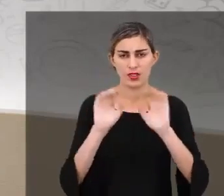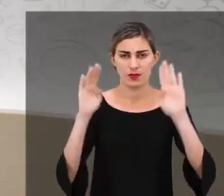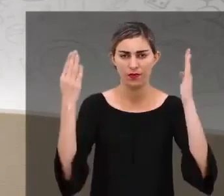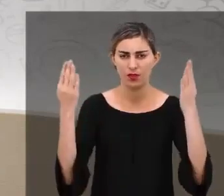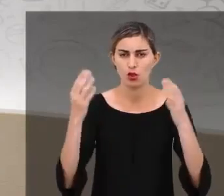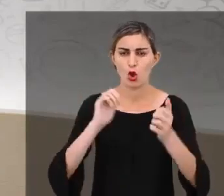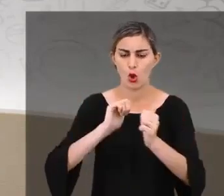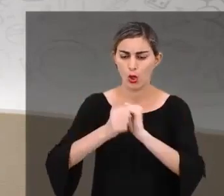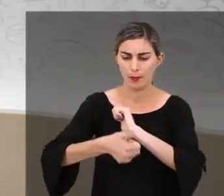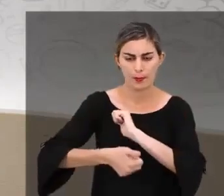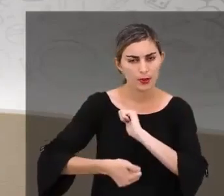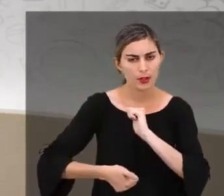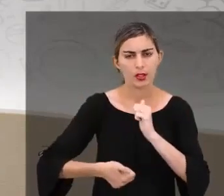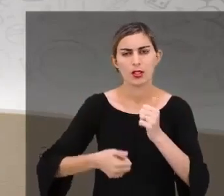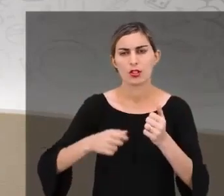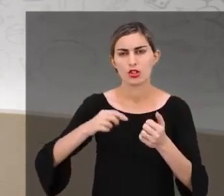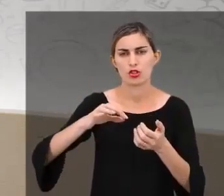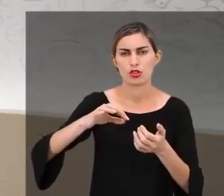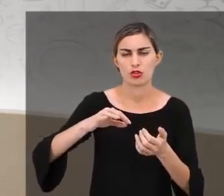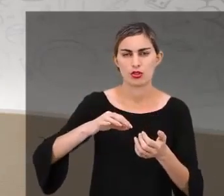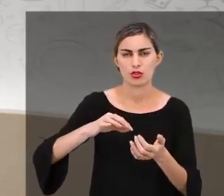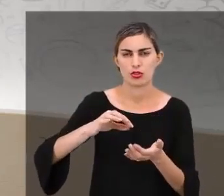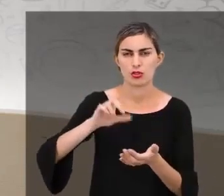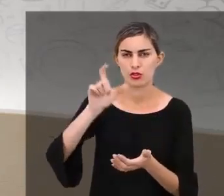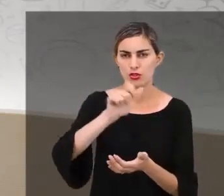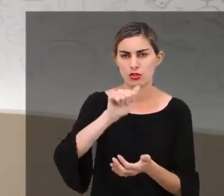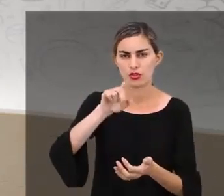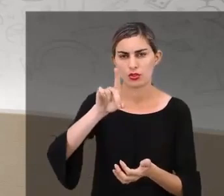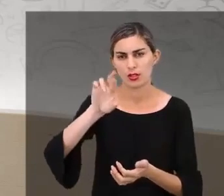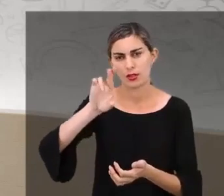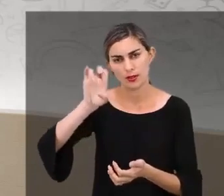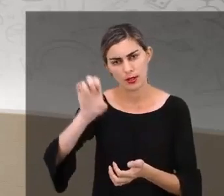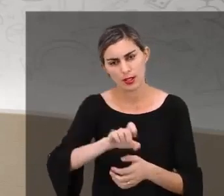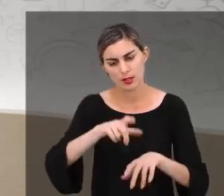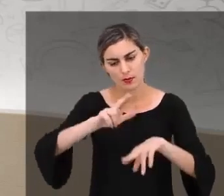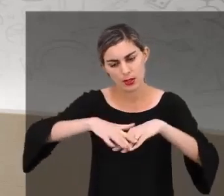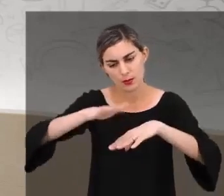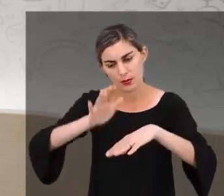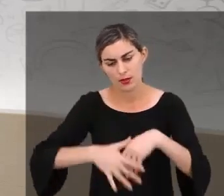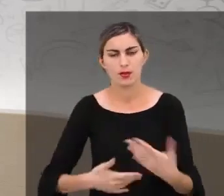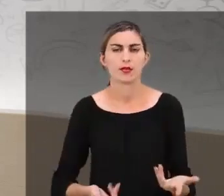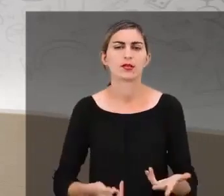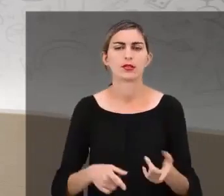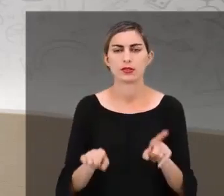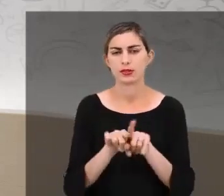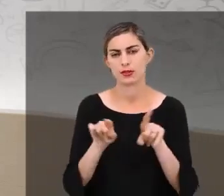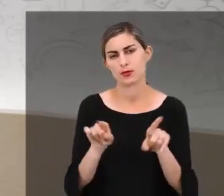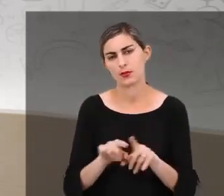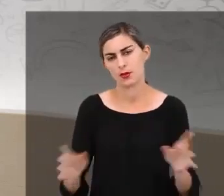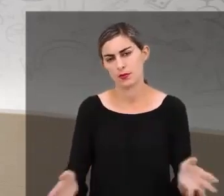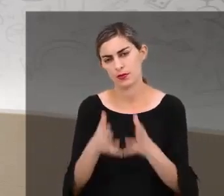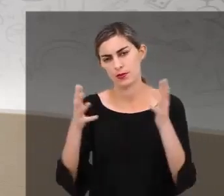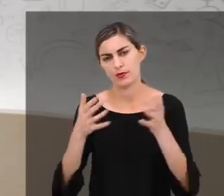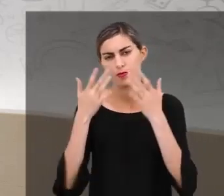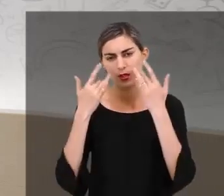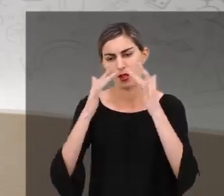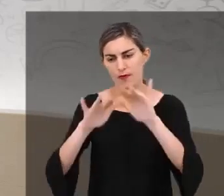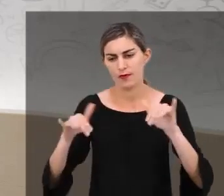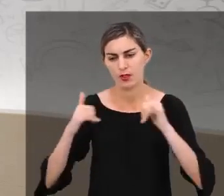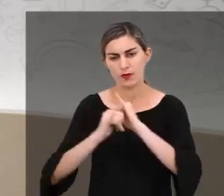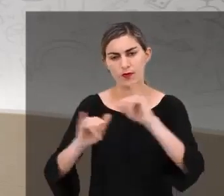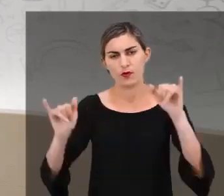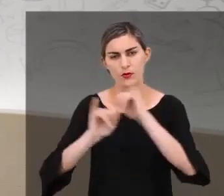festivais, olimpíadas de xadrez, de matemática. Ela pode também promover um evento de informação